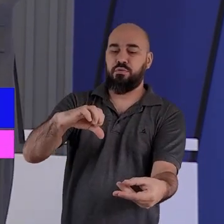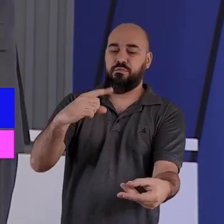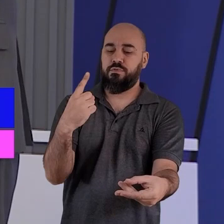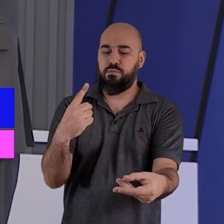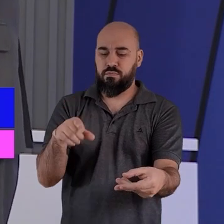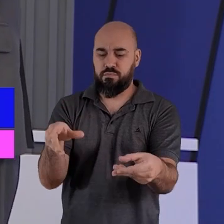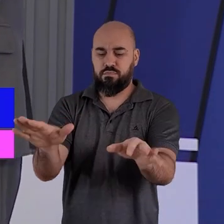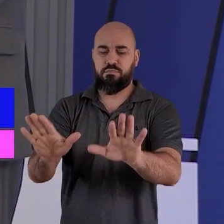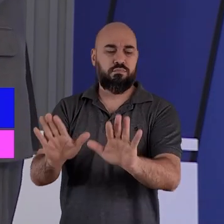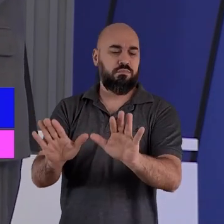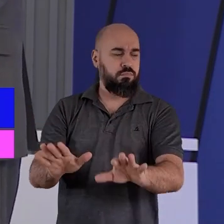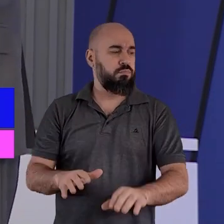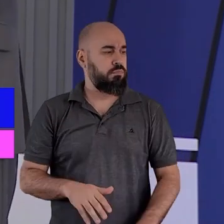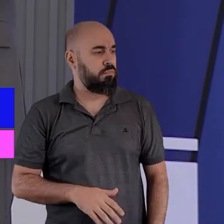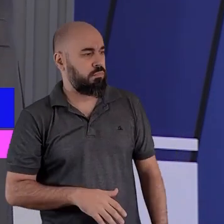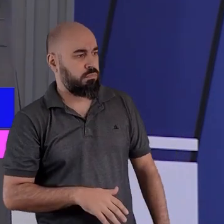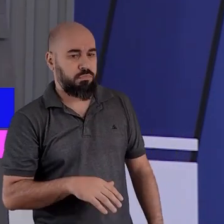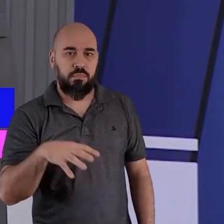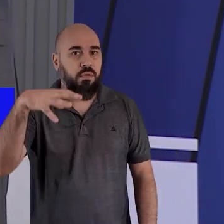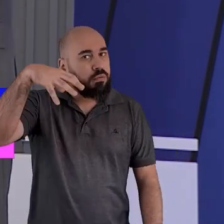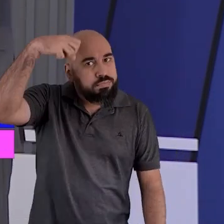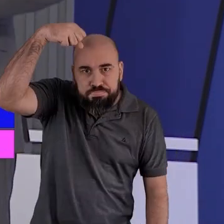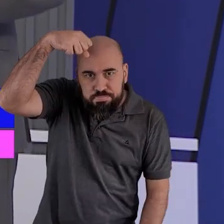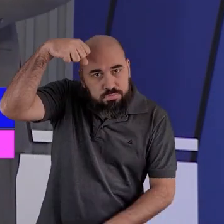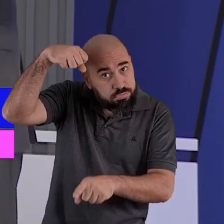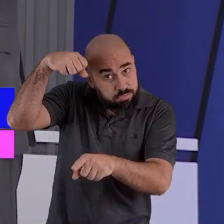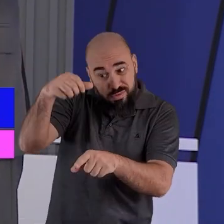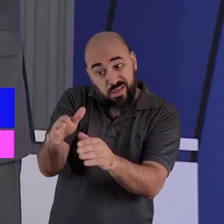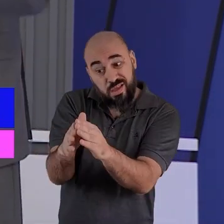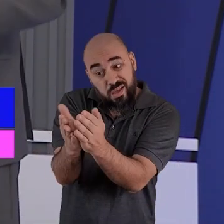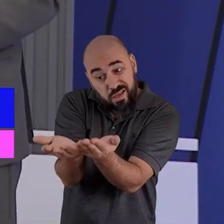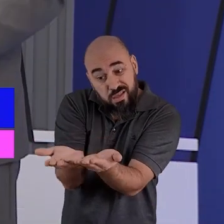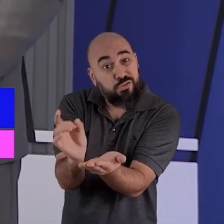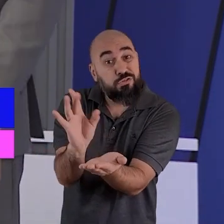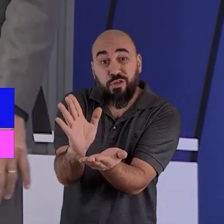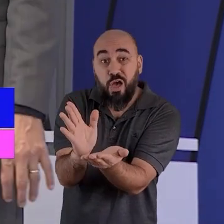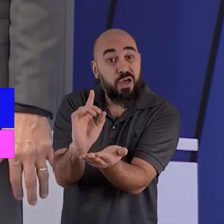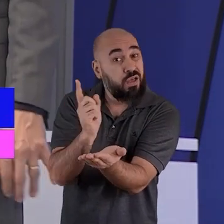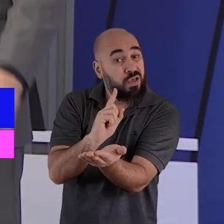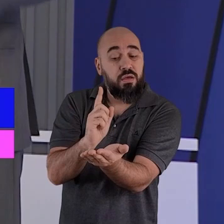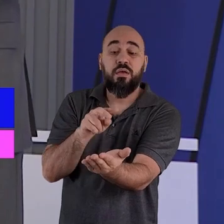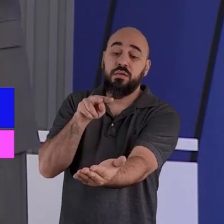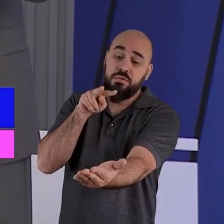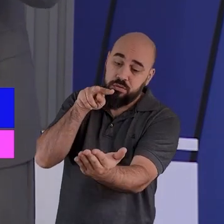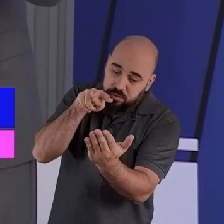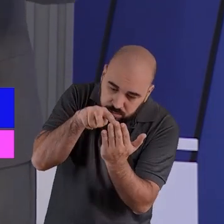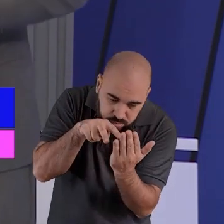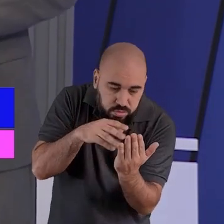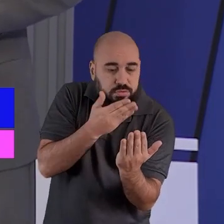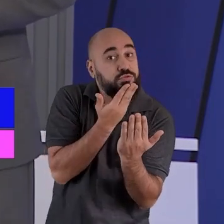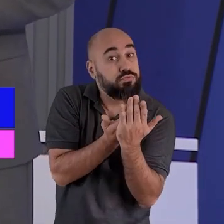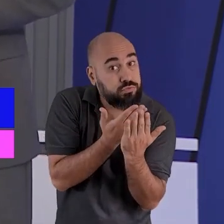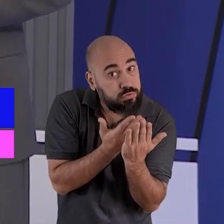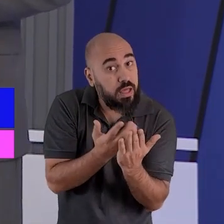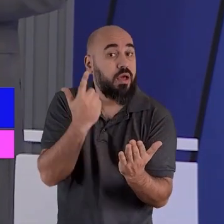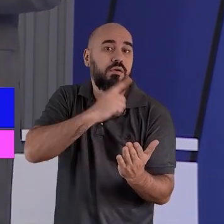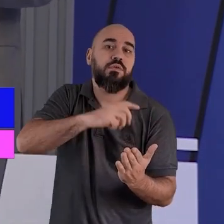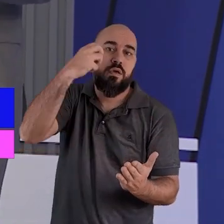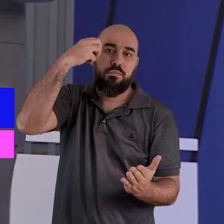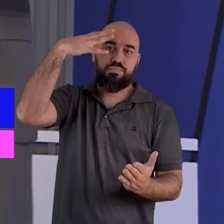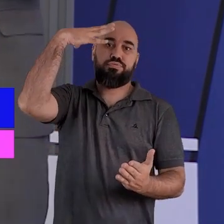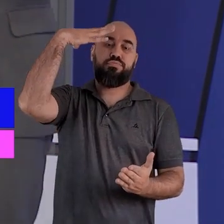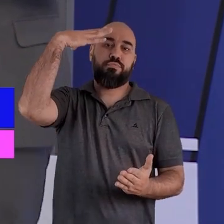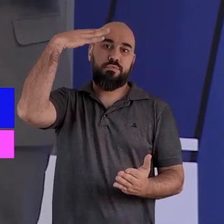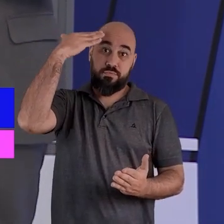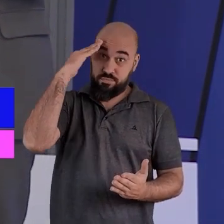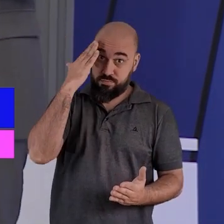não quer que você tenha apenas uma Bíblia, Deus quer que você leia a Bíblia, você estude a Bíblia, para que ela seja luz para o seu caminho.